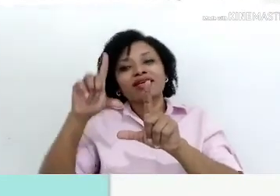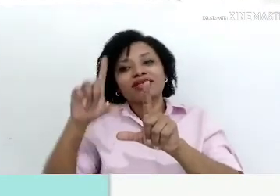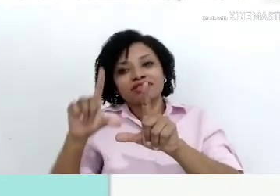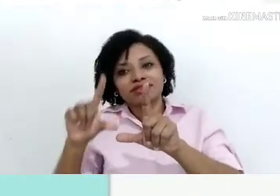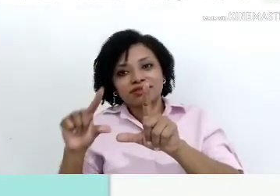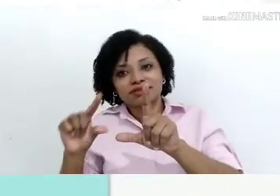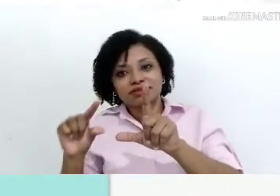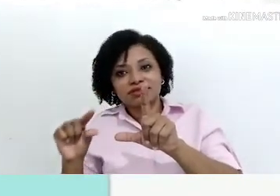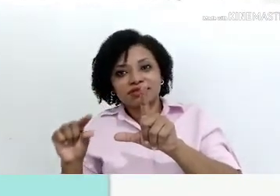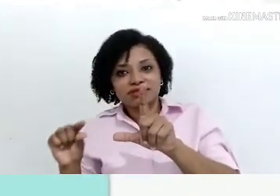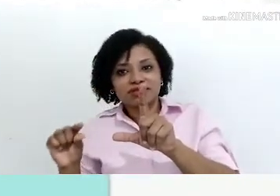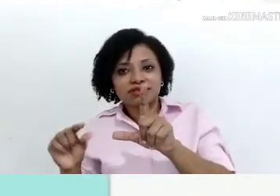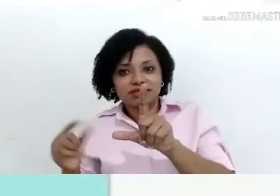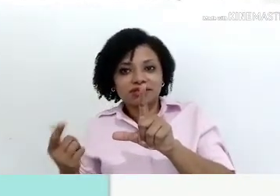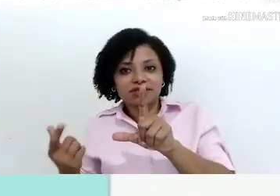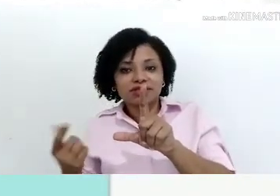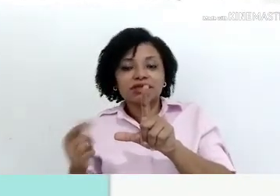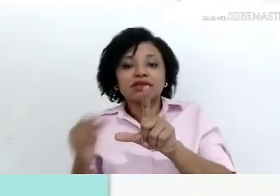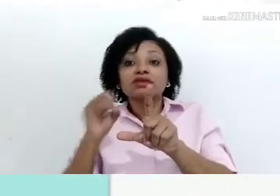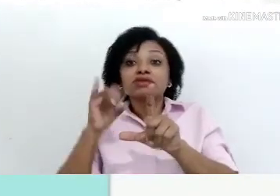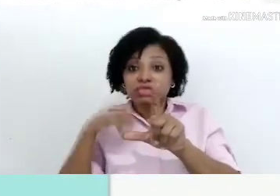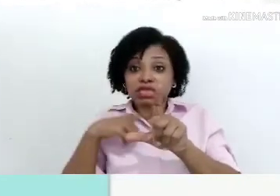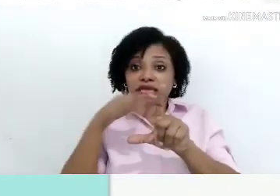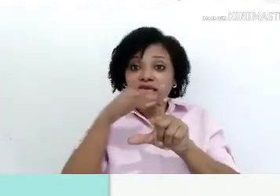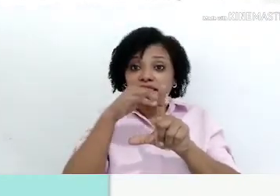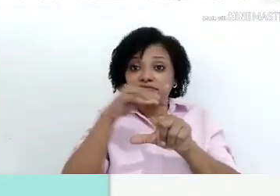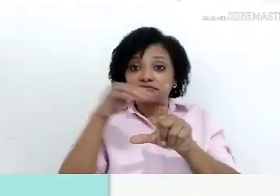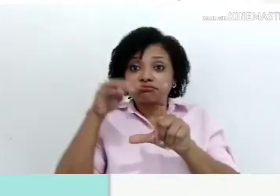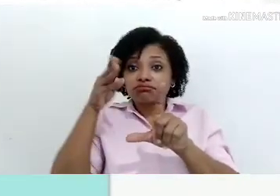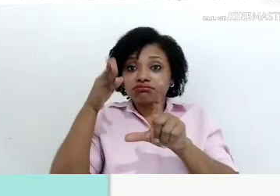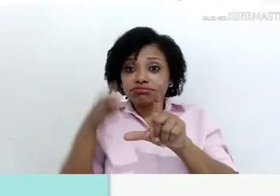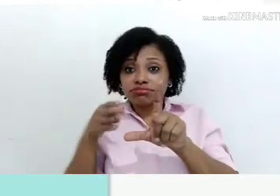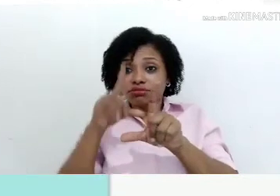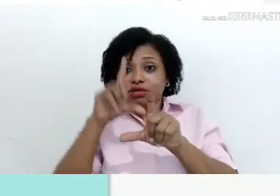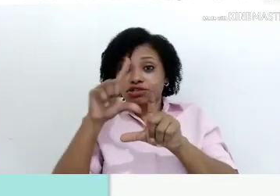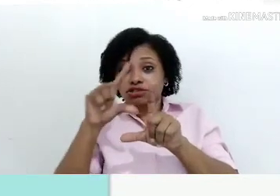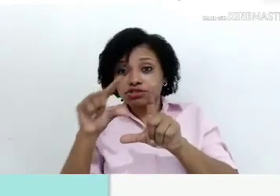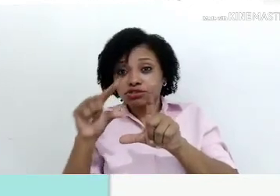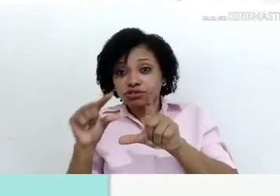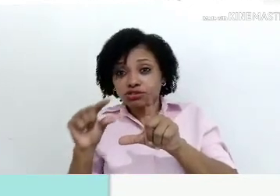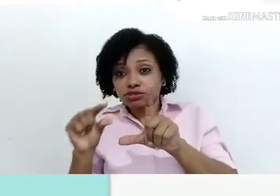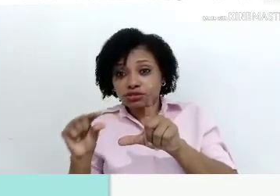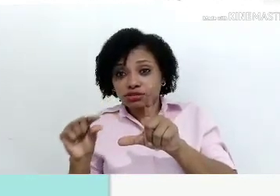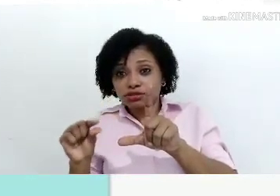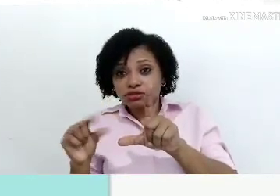do produto diminui. Se a energia do produto diminui,